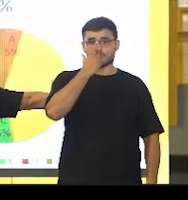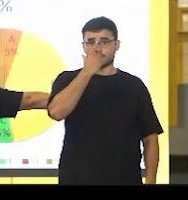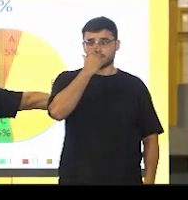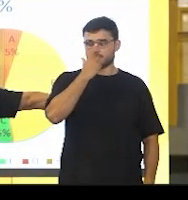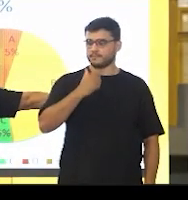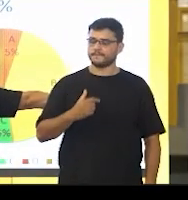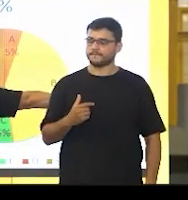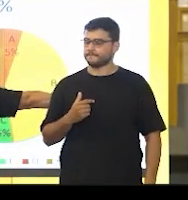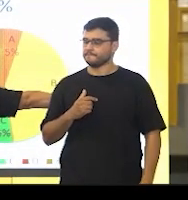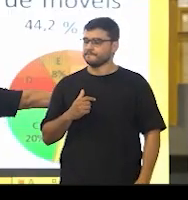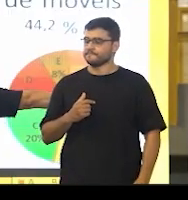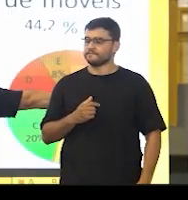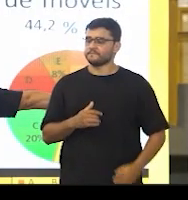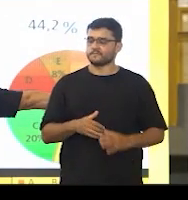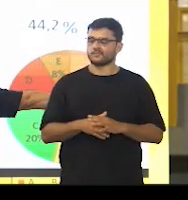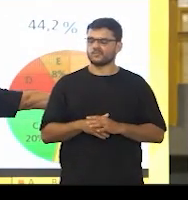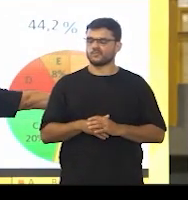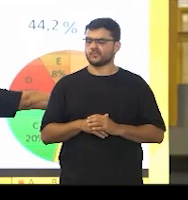Olha só.